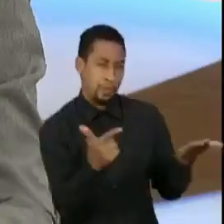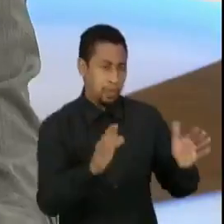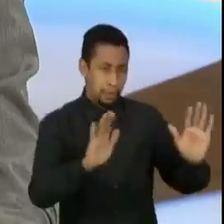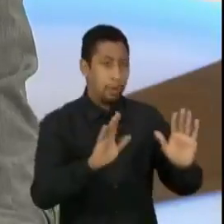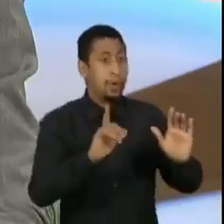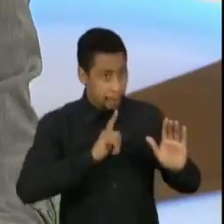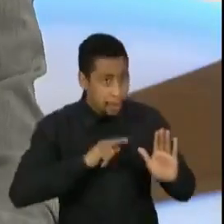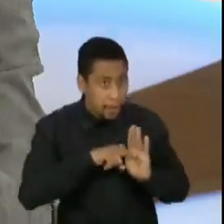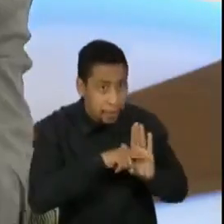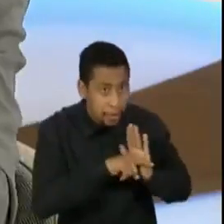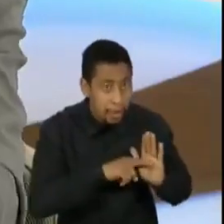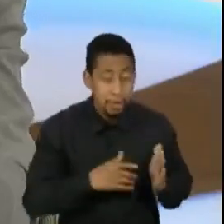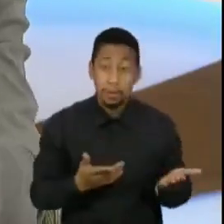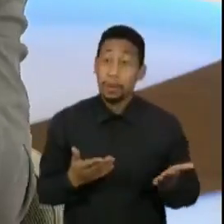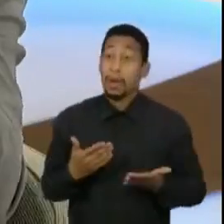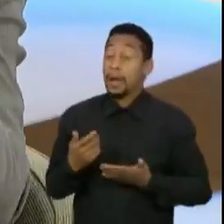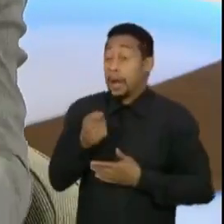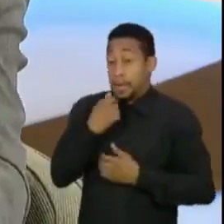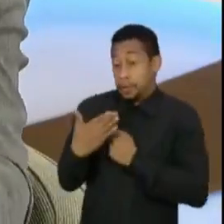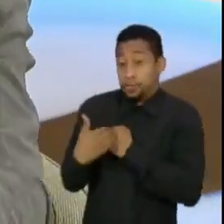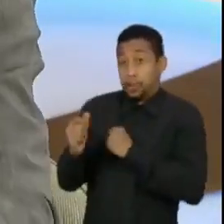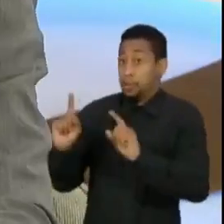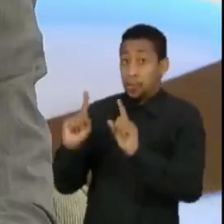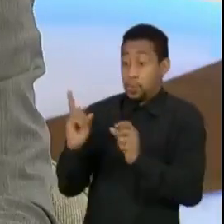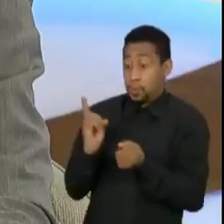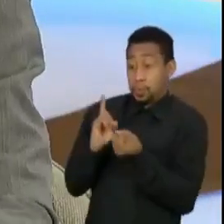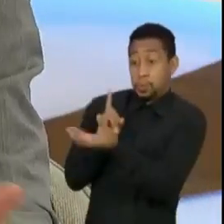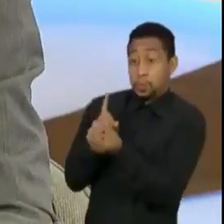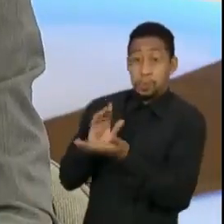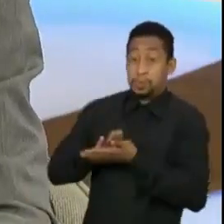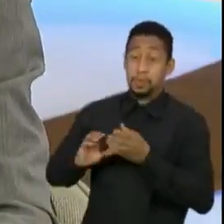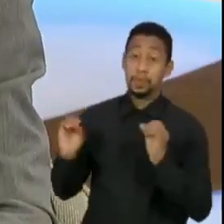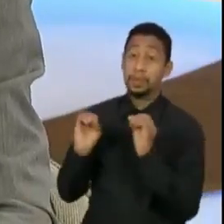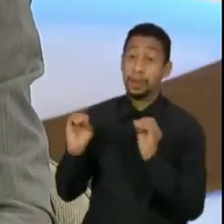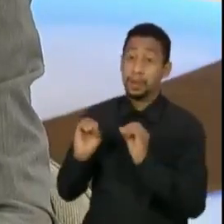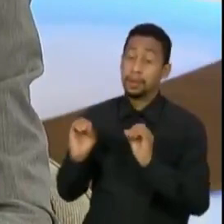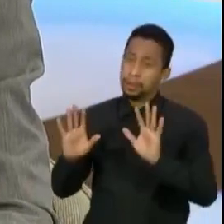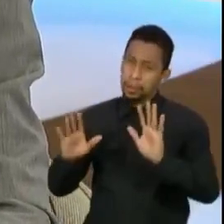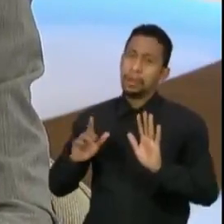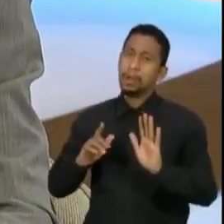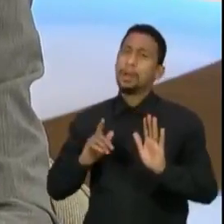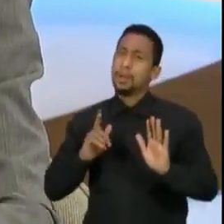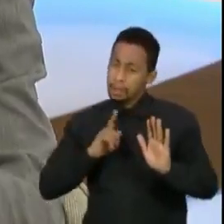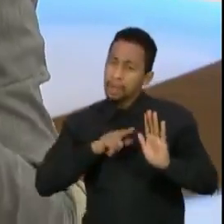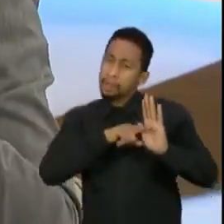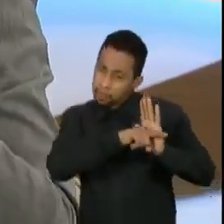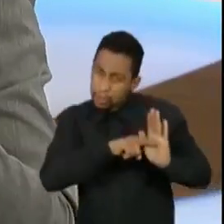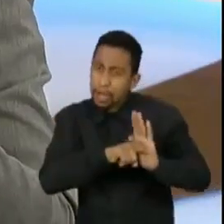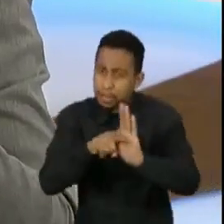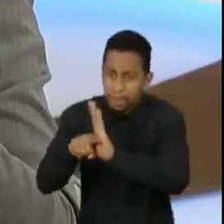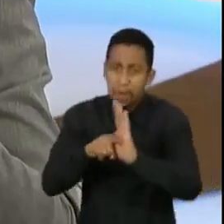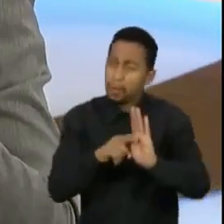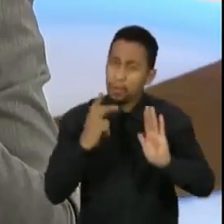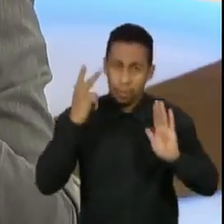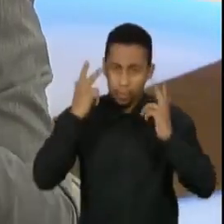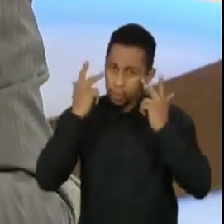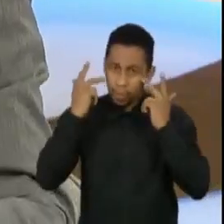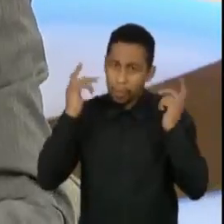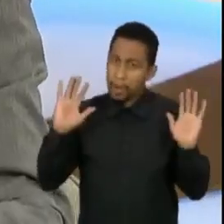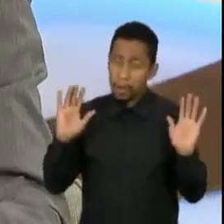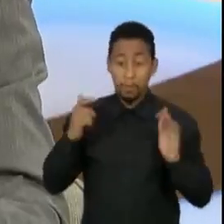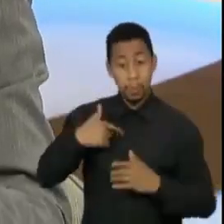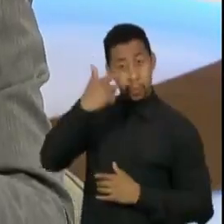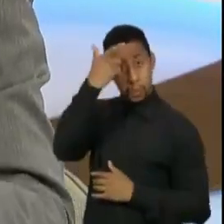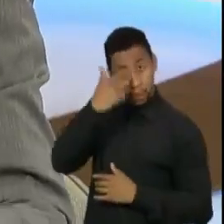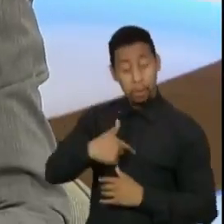que eu não fui chamado ainda não sei que a gente pergunta é natural que tenha é bom até que tem a pessoa pública